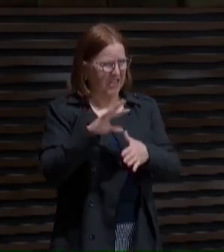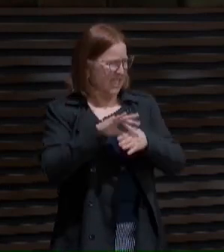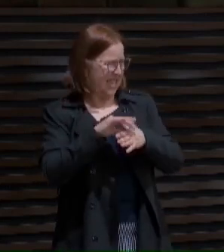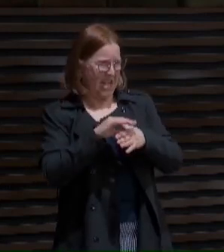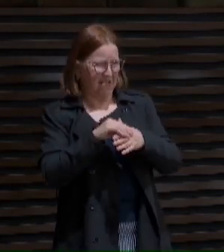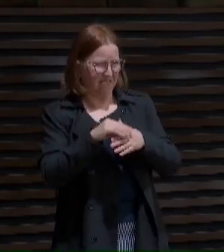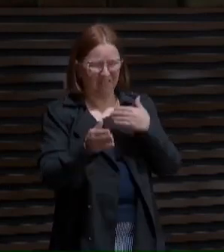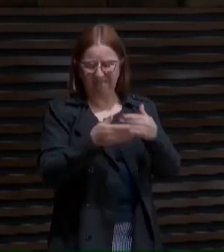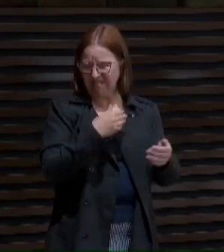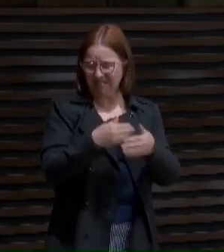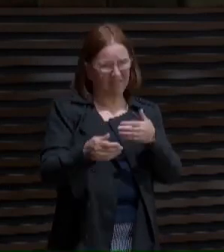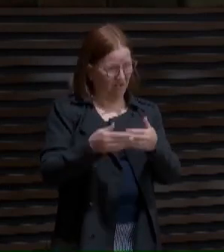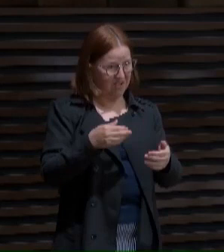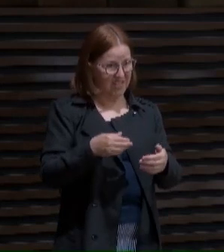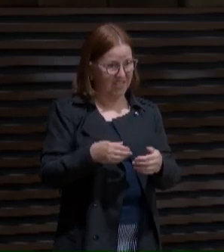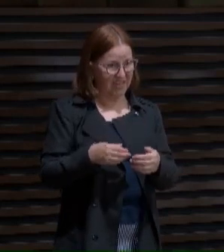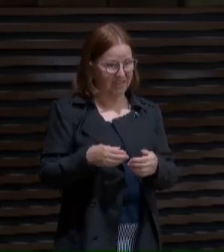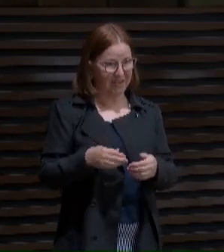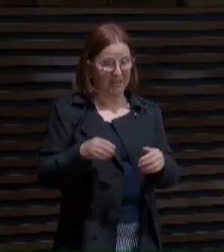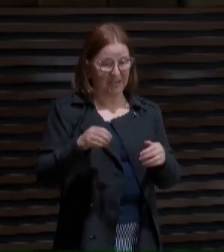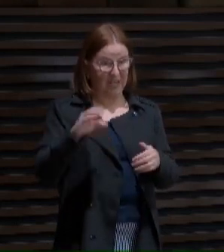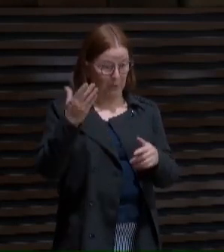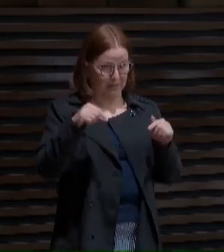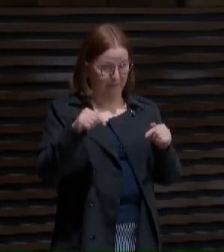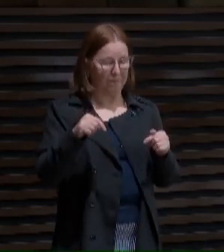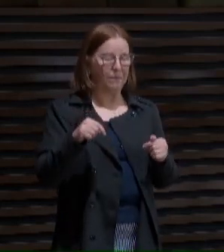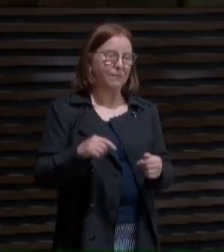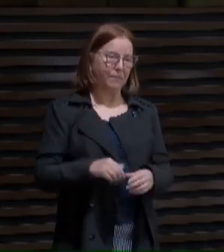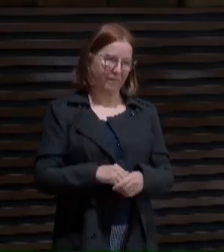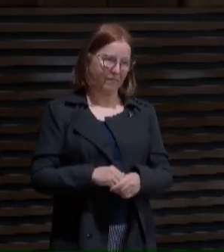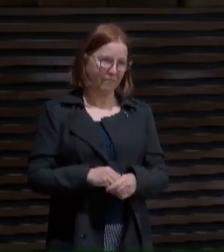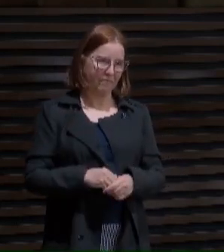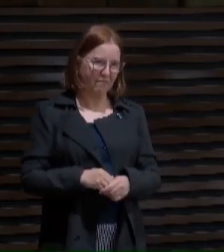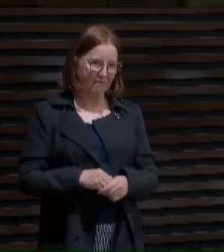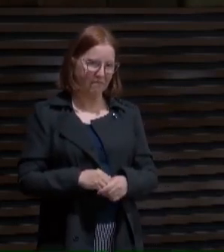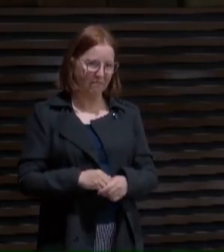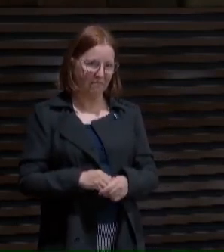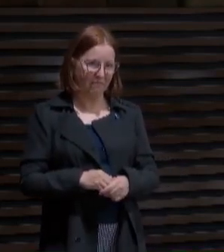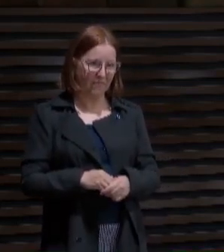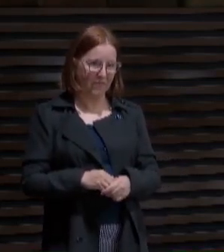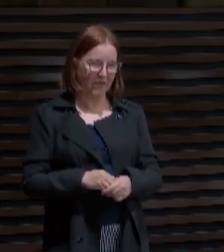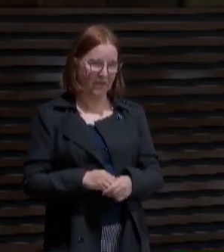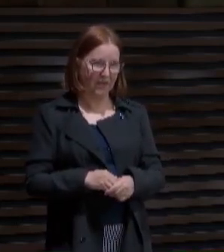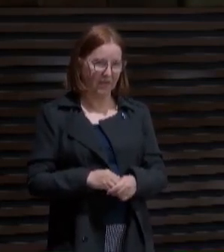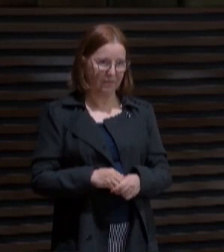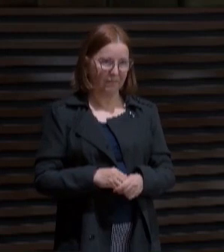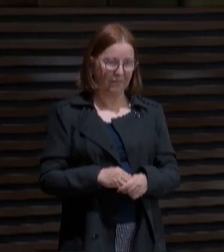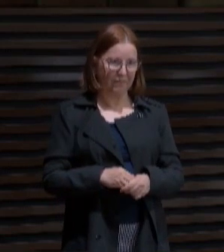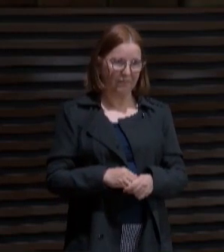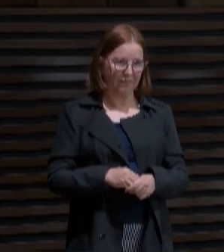que qualquer outro tipo de doença que você possa estar acometido.